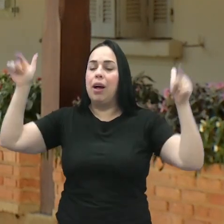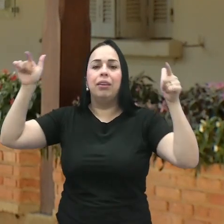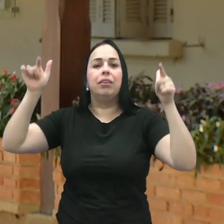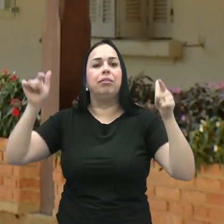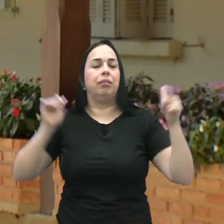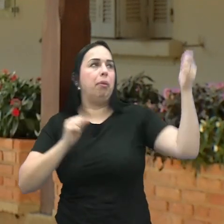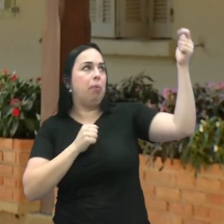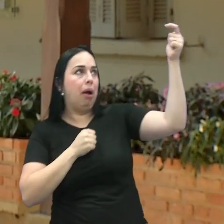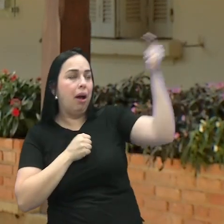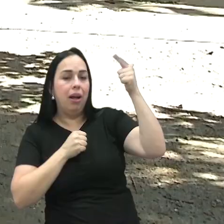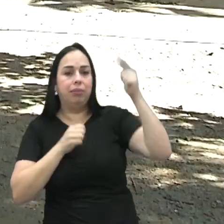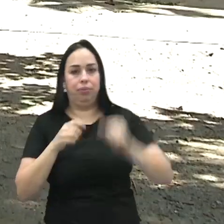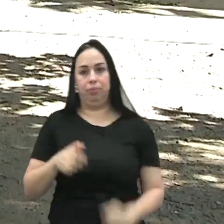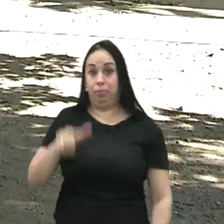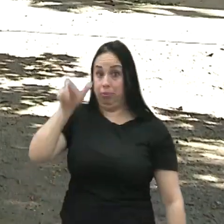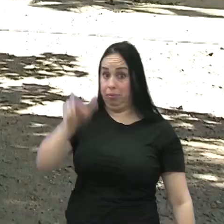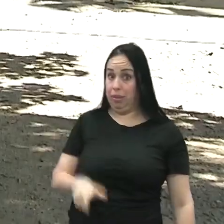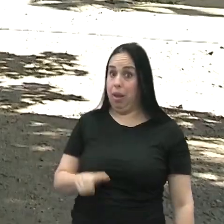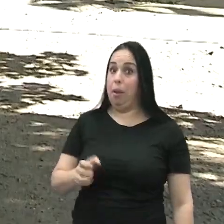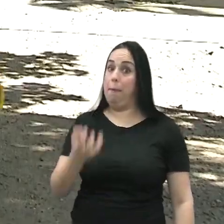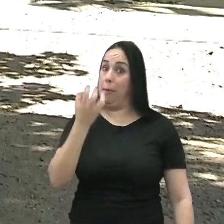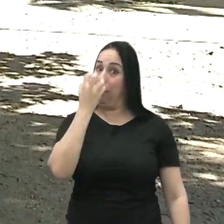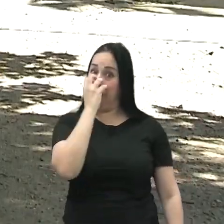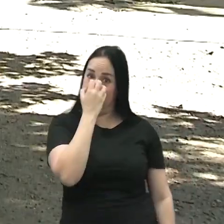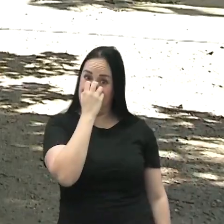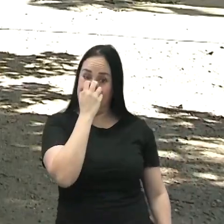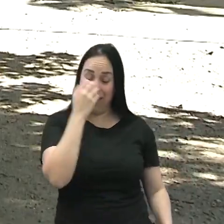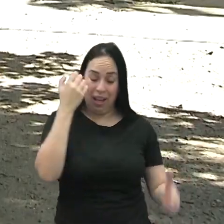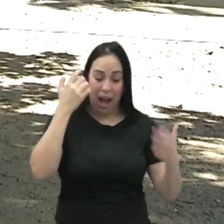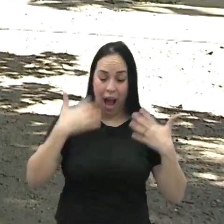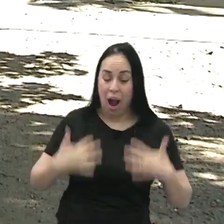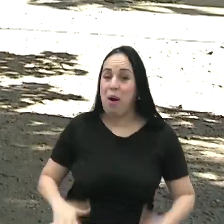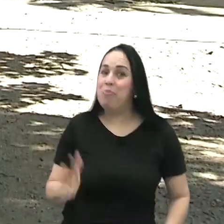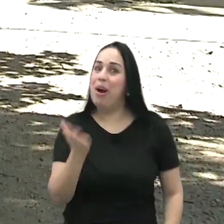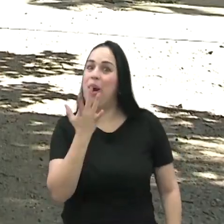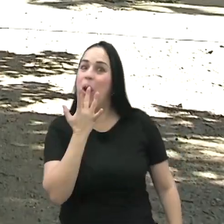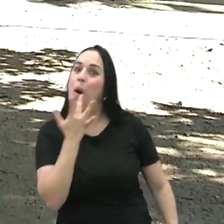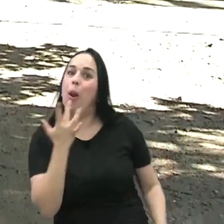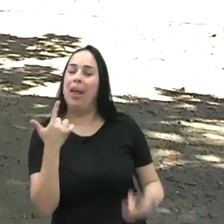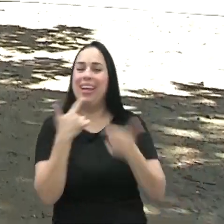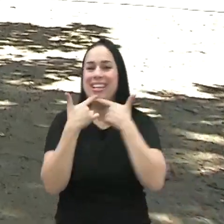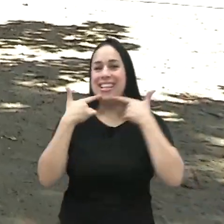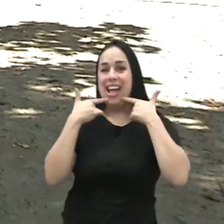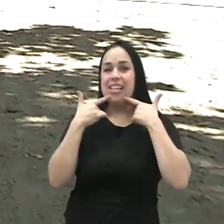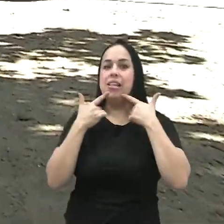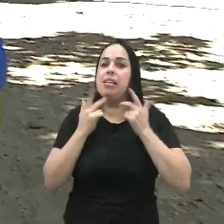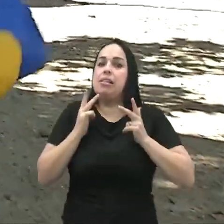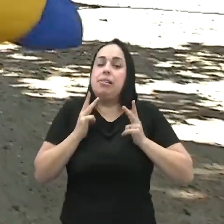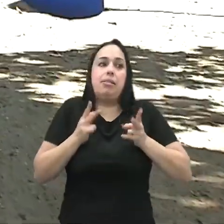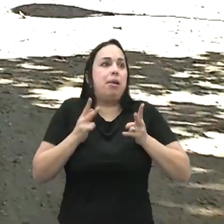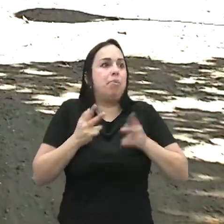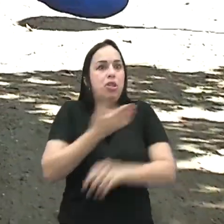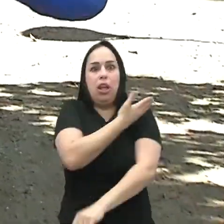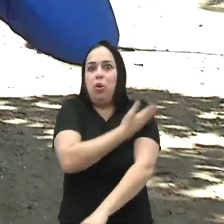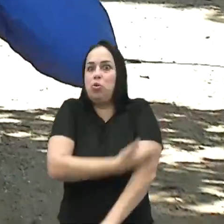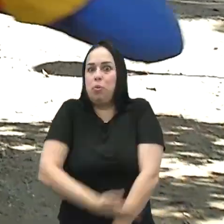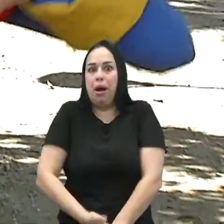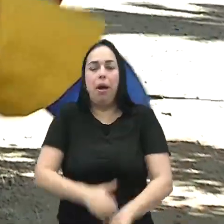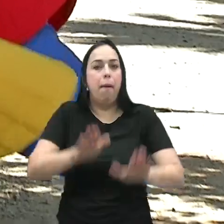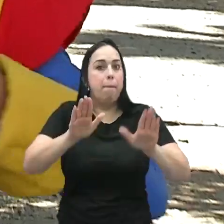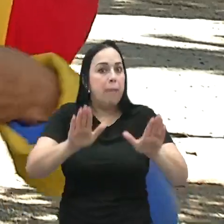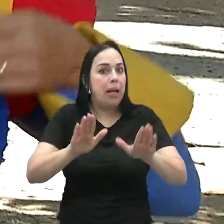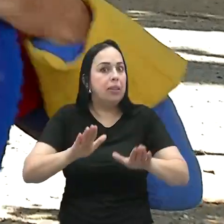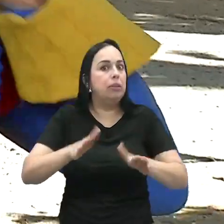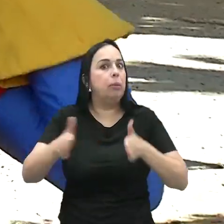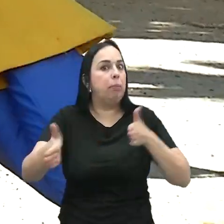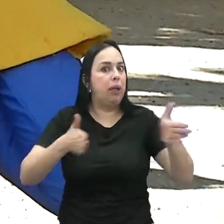menos, se proteger do sol diretamente. Para o palhaço Pambolé, a roupa colorida e o bom humor fazem parte do trabalho. Mas